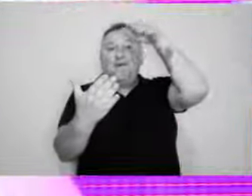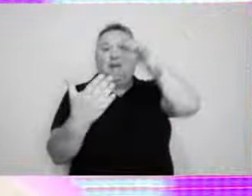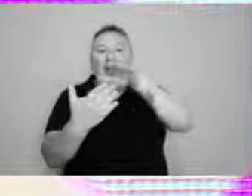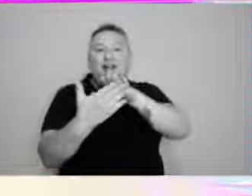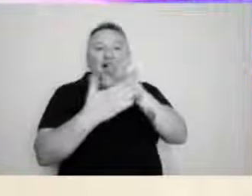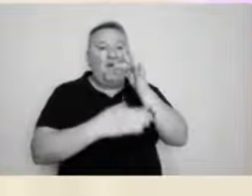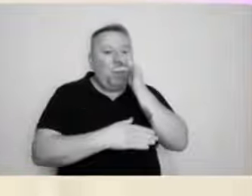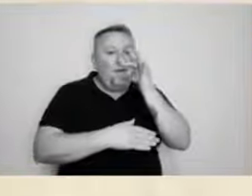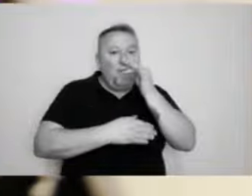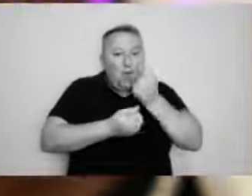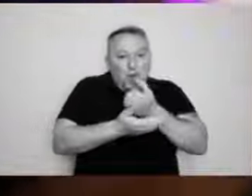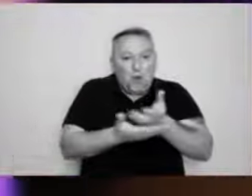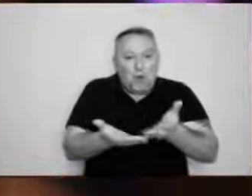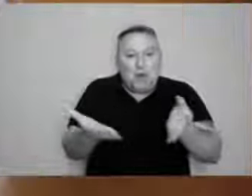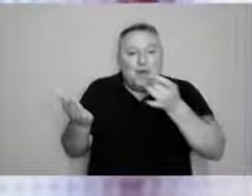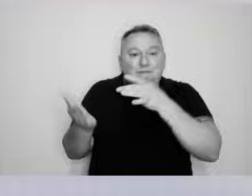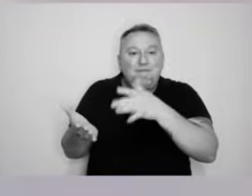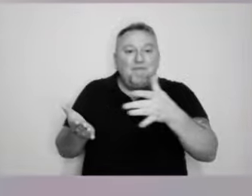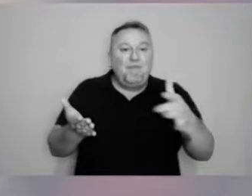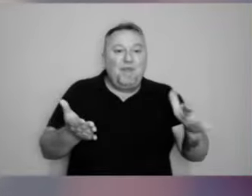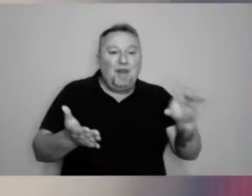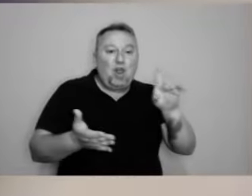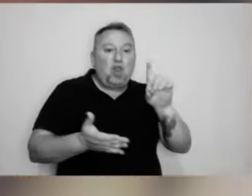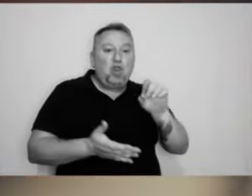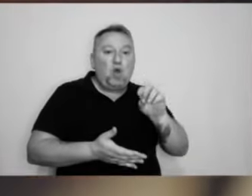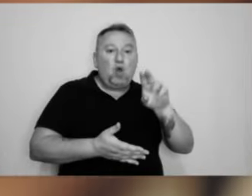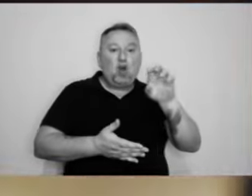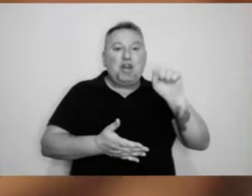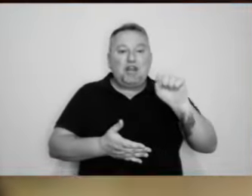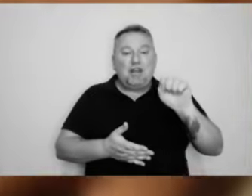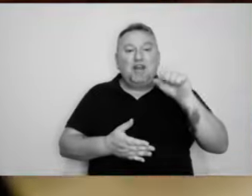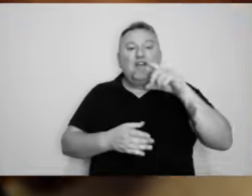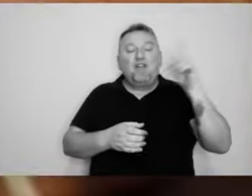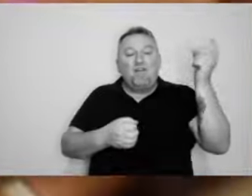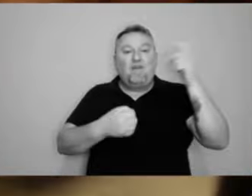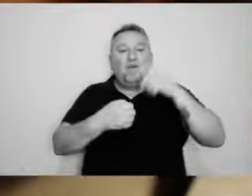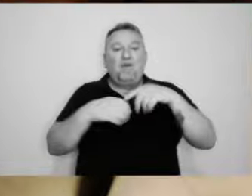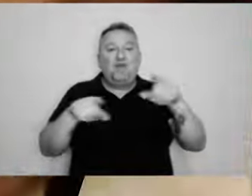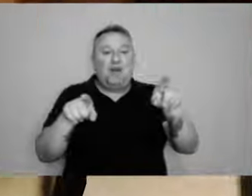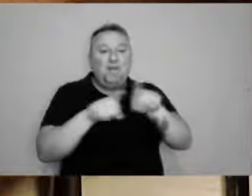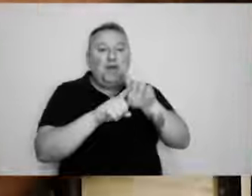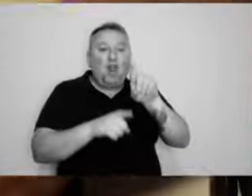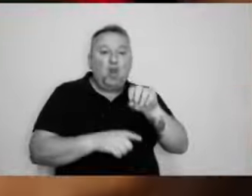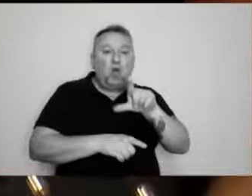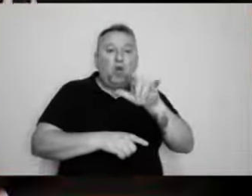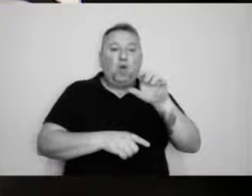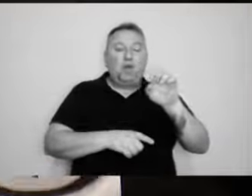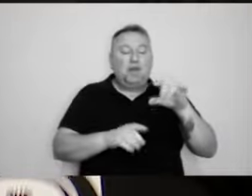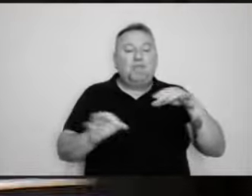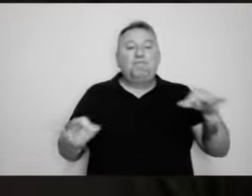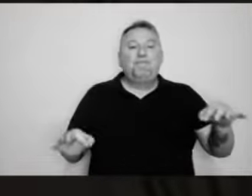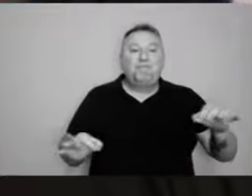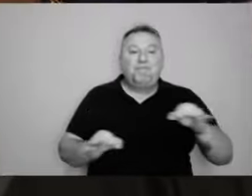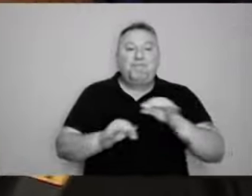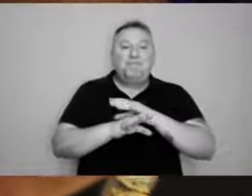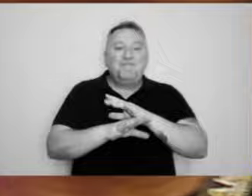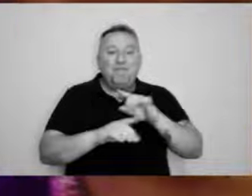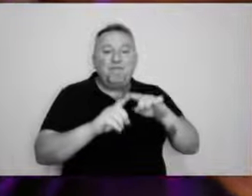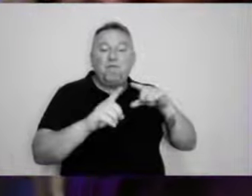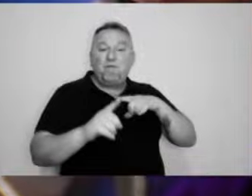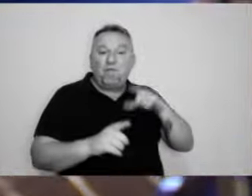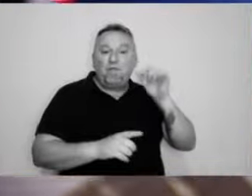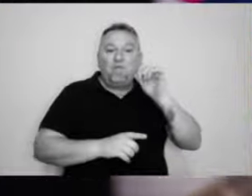umas flores na beira do mar. Maria das Dores já voltou pro lá. Só falta Dolores pra me completar. Levei um anel